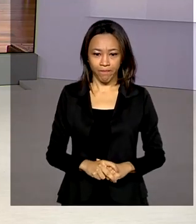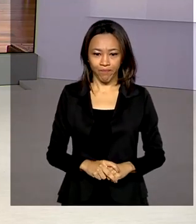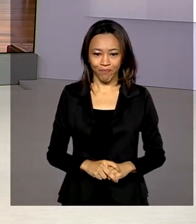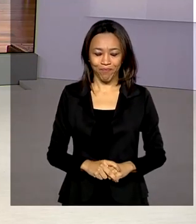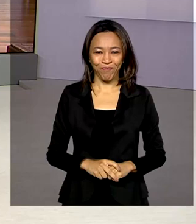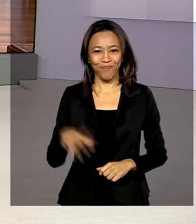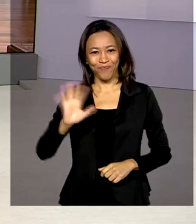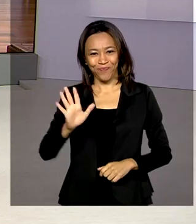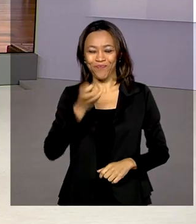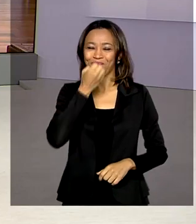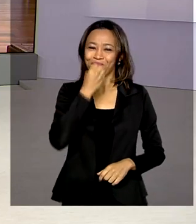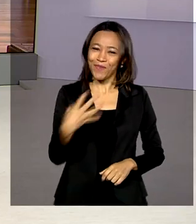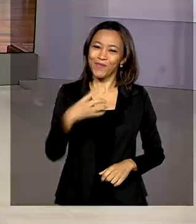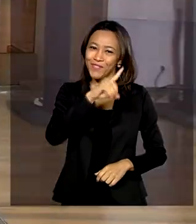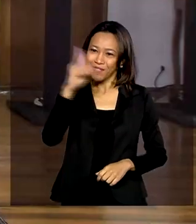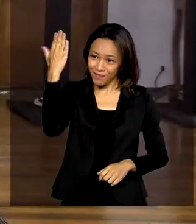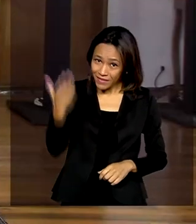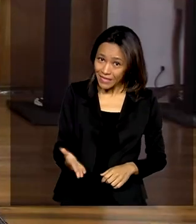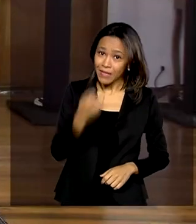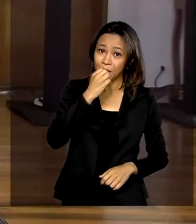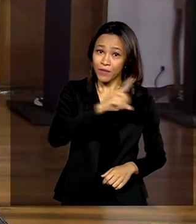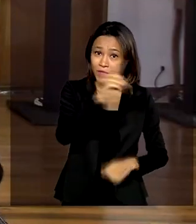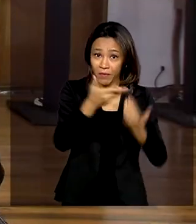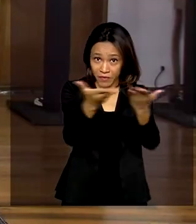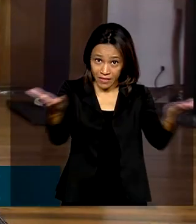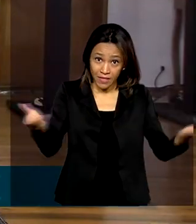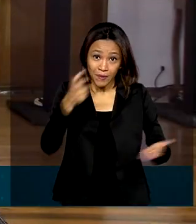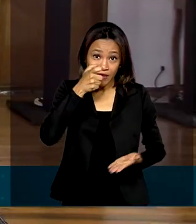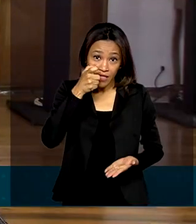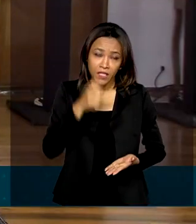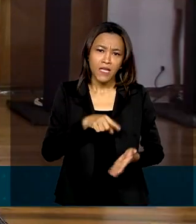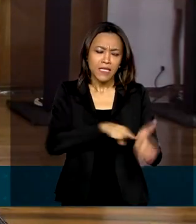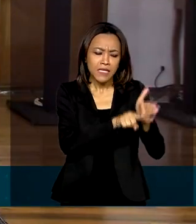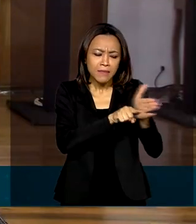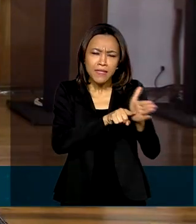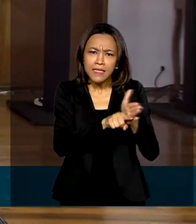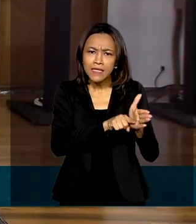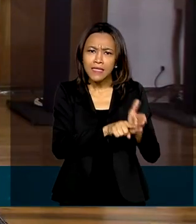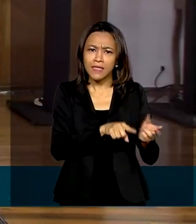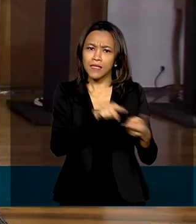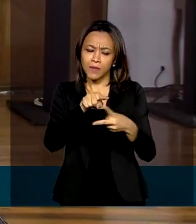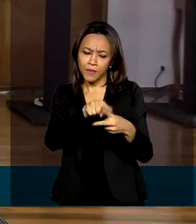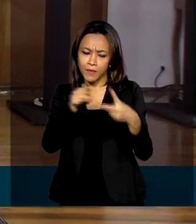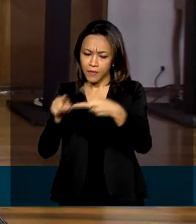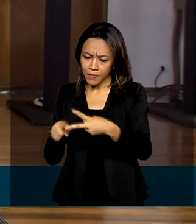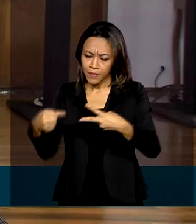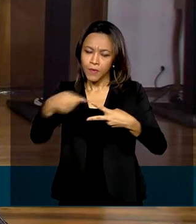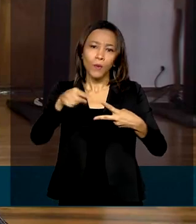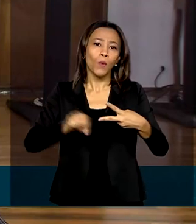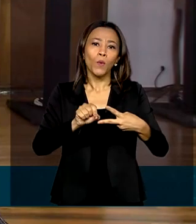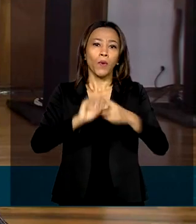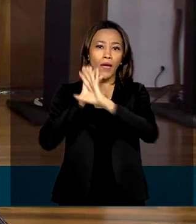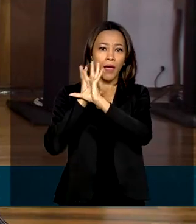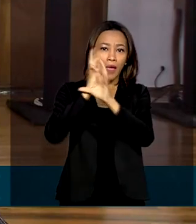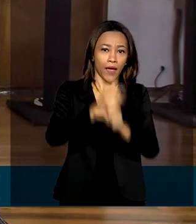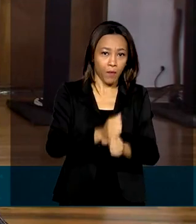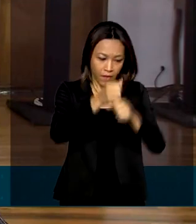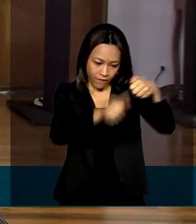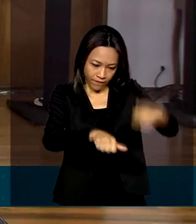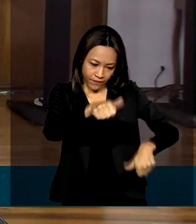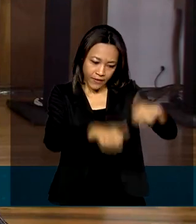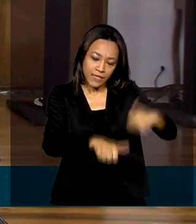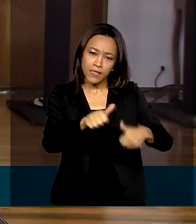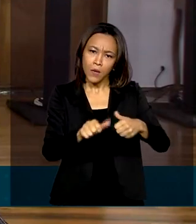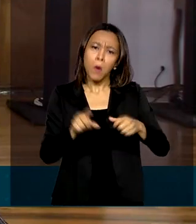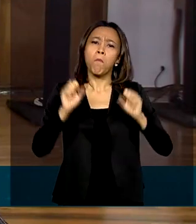Oi, Manuela. Bom dia pra você também, pra quem tá conosco. Esses estudos são chamados de peer reviews, em português, revisão de pares. Eles